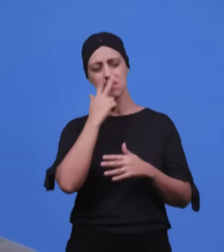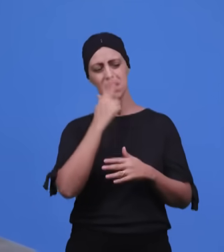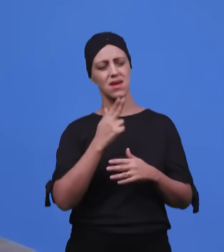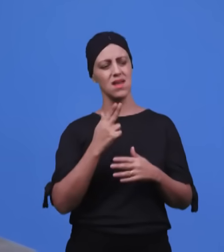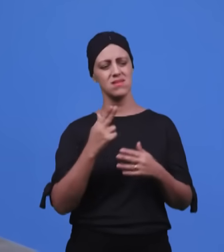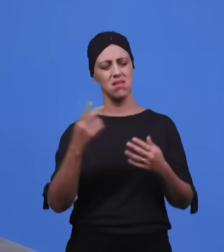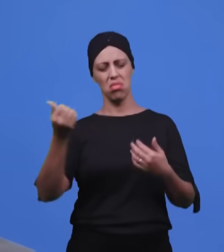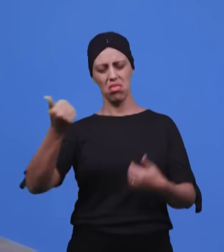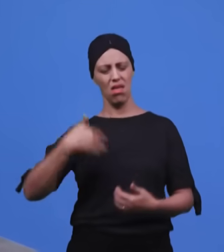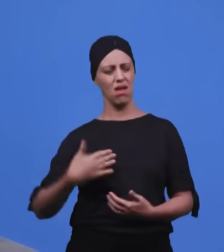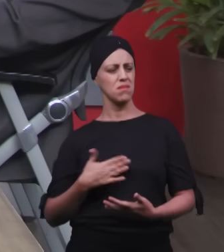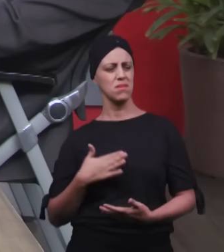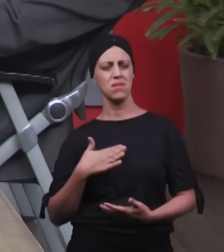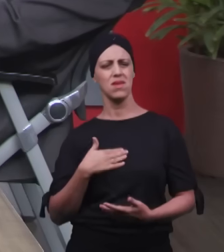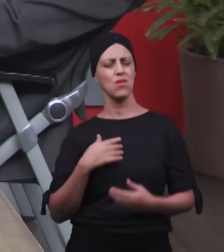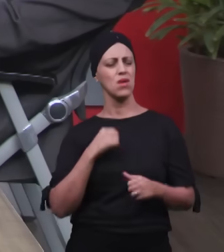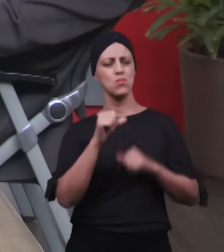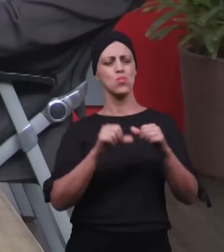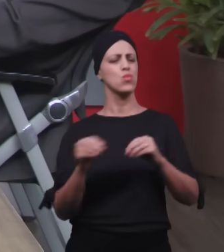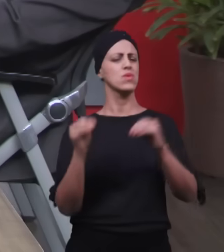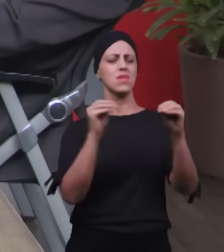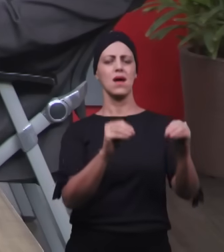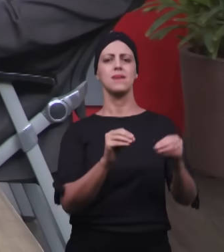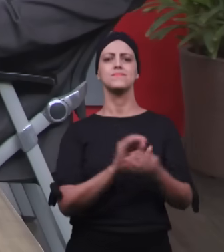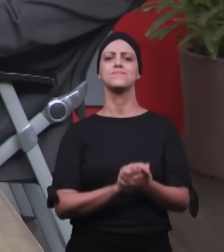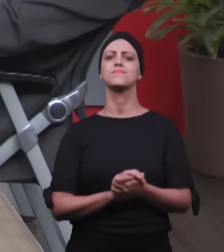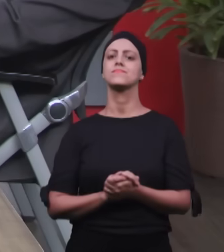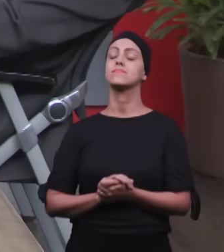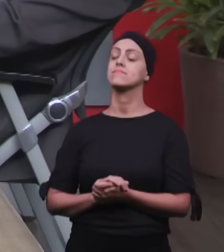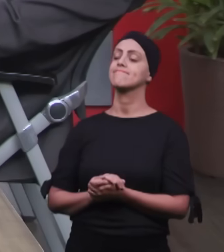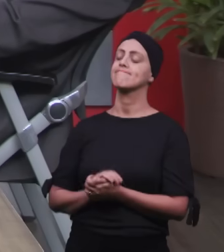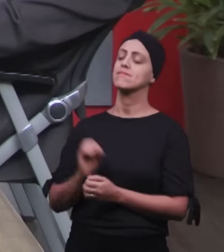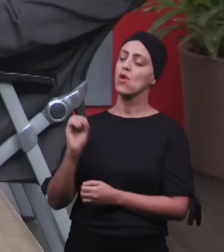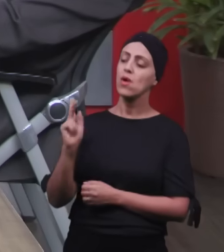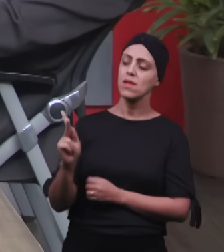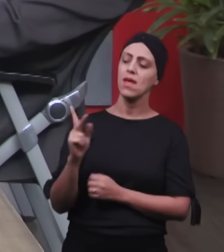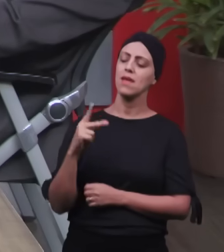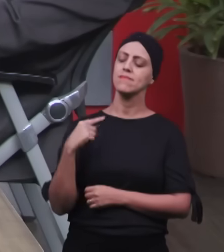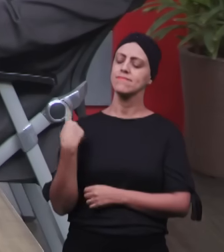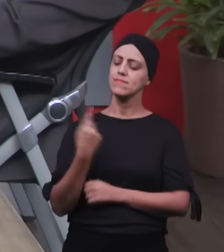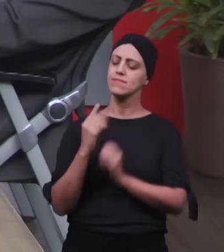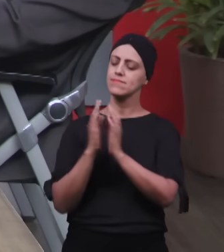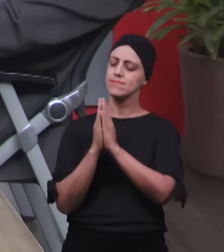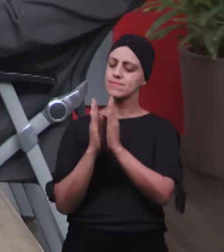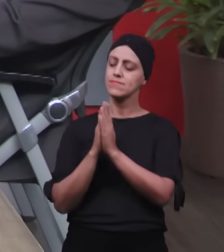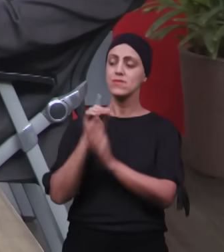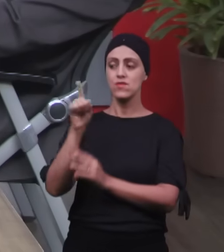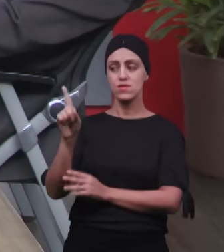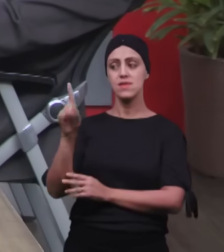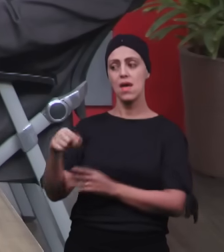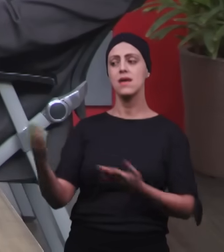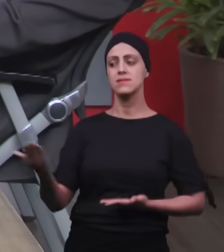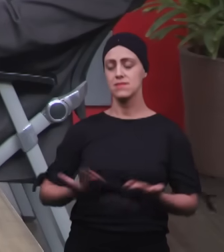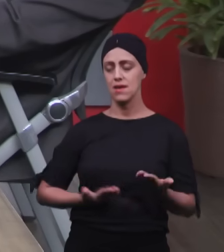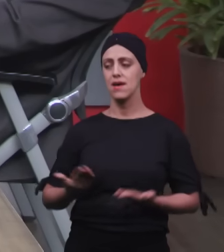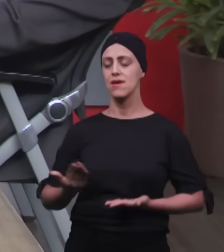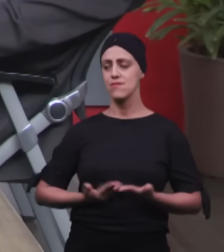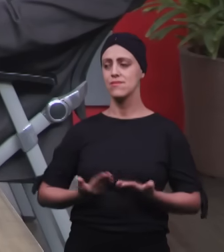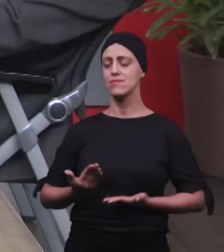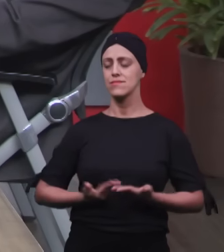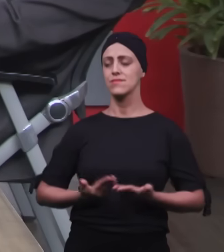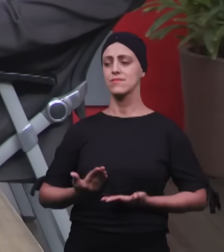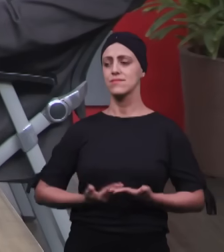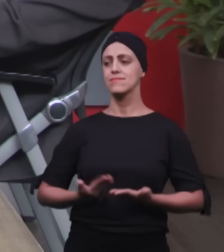A bem da verdade é essa Mas tudo bem Falei não vamos orar o Senhor sabe de todas as coisas você é um servo do Senhor